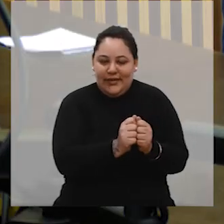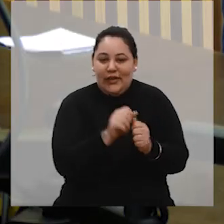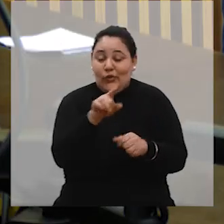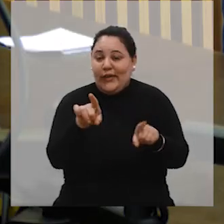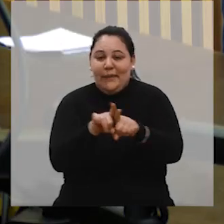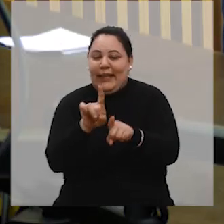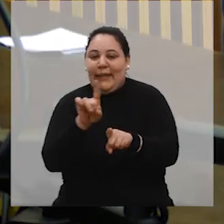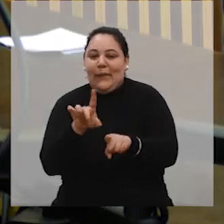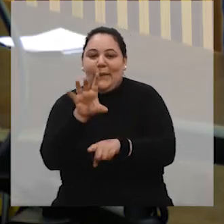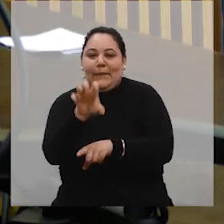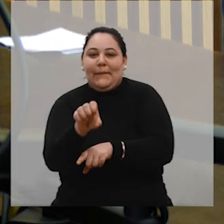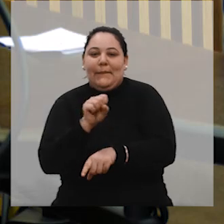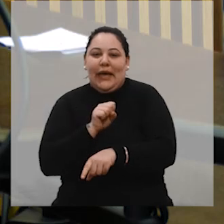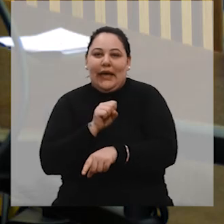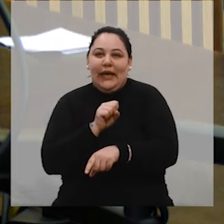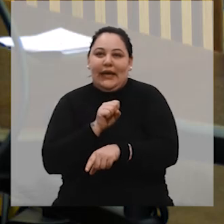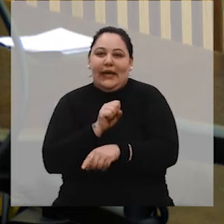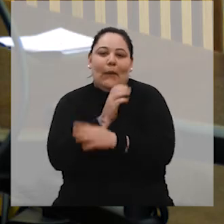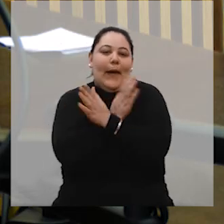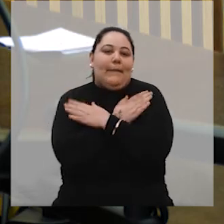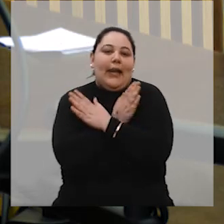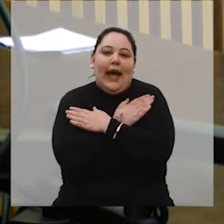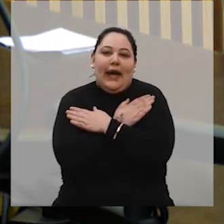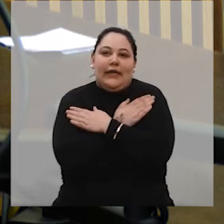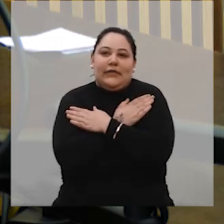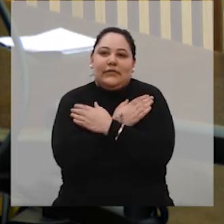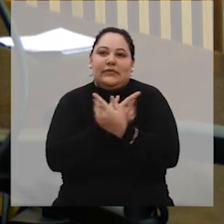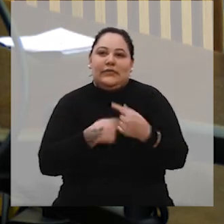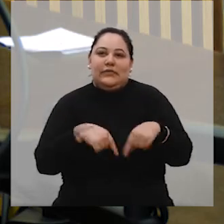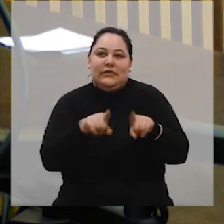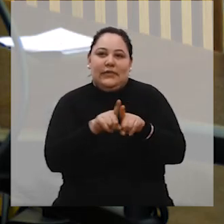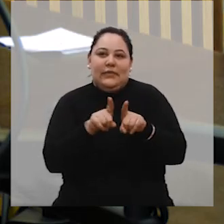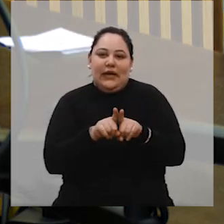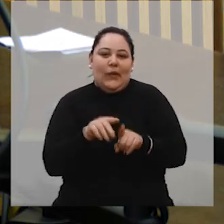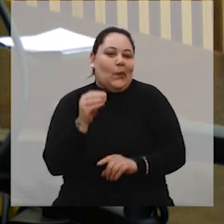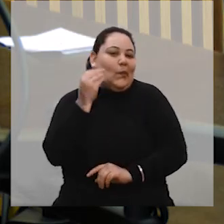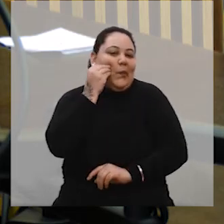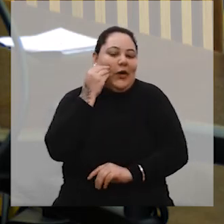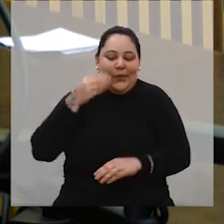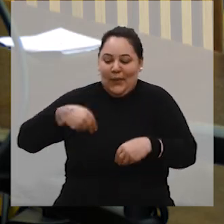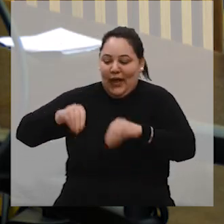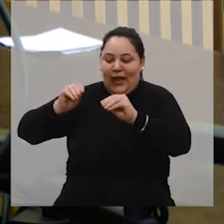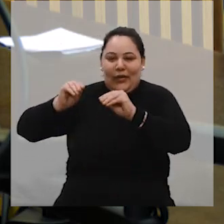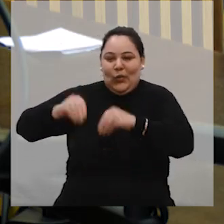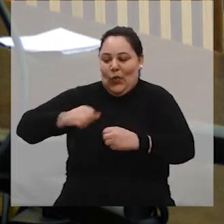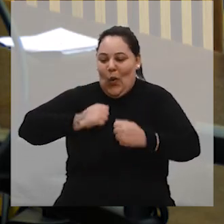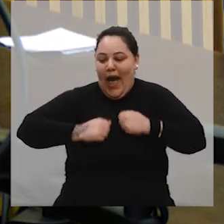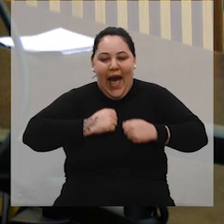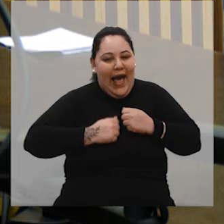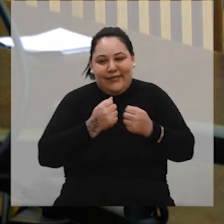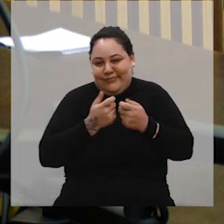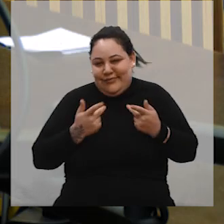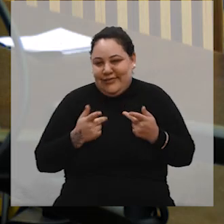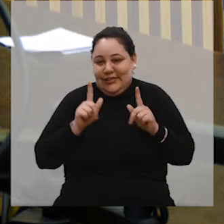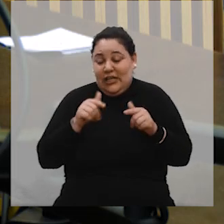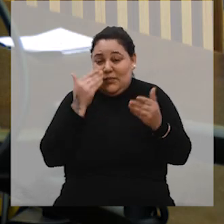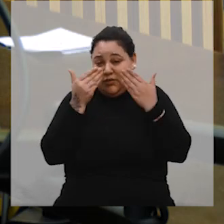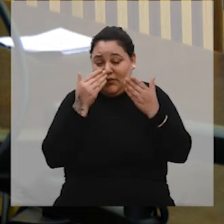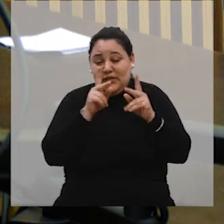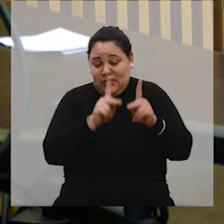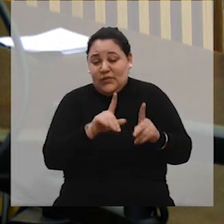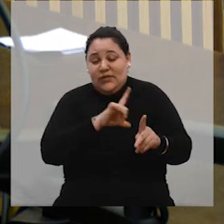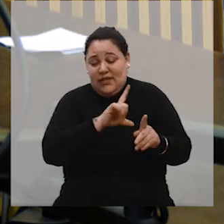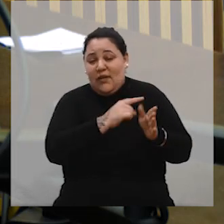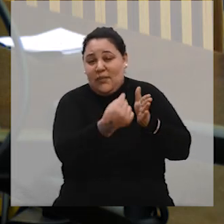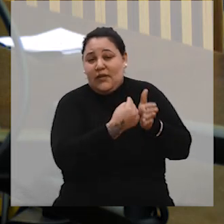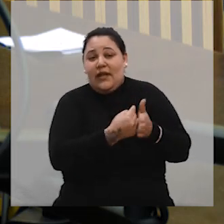vai adquirir ela através de um abraço, de um beijo, usando a mesma toalha, né? Que é uma dúvida muito frequente no nosso ambulatório, que os